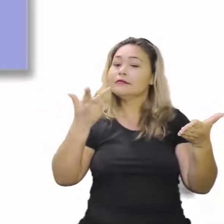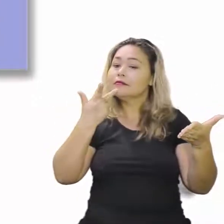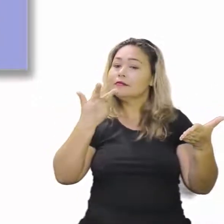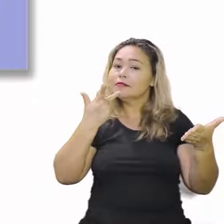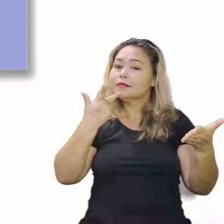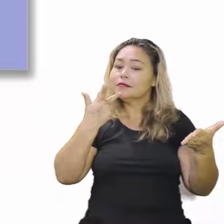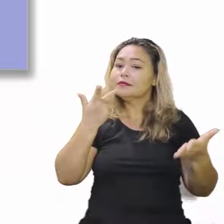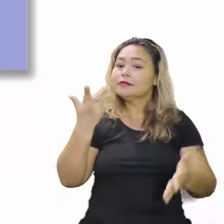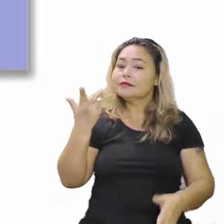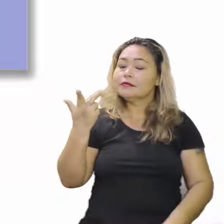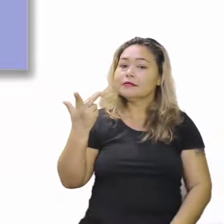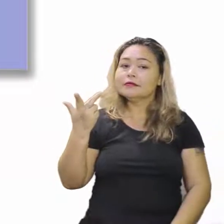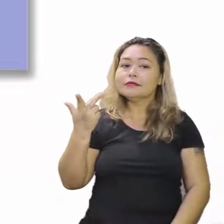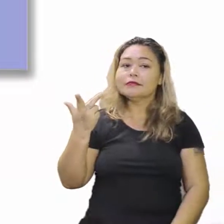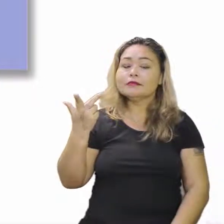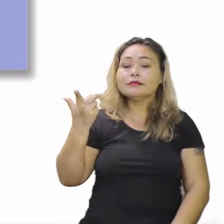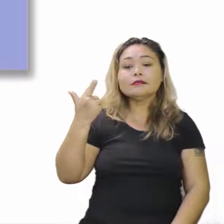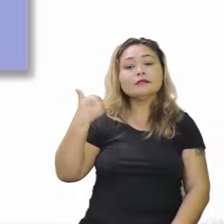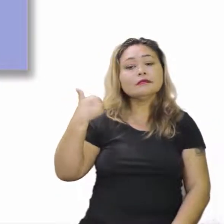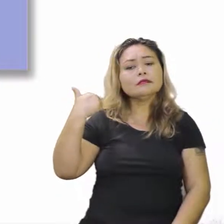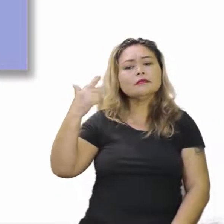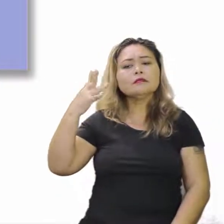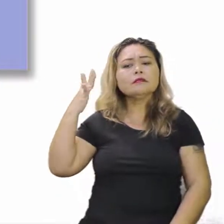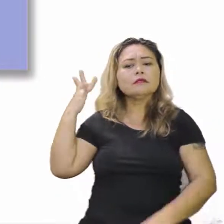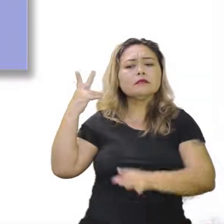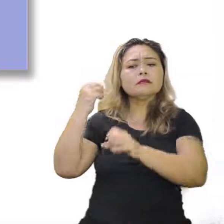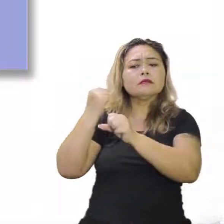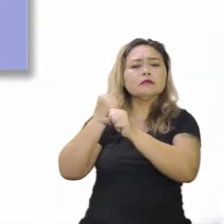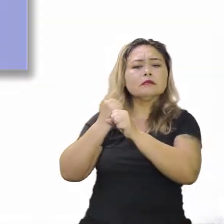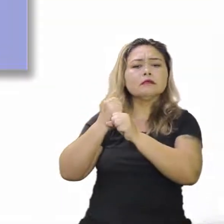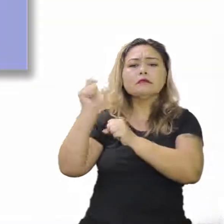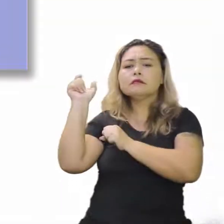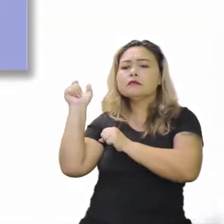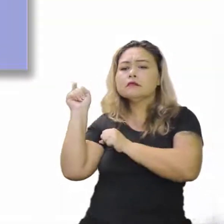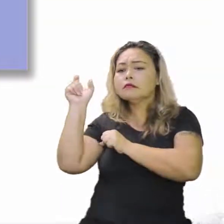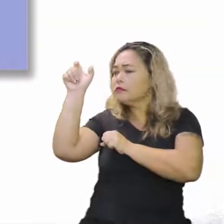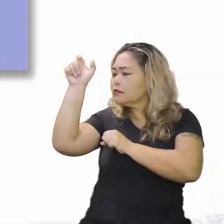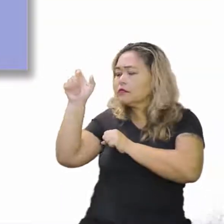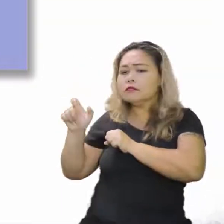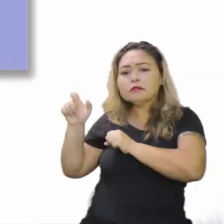nós iremos fazer uma revisão sobre os bandeirantes,